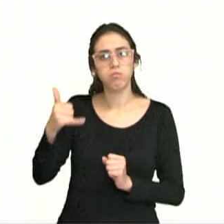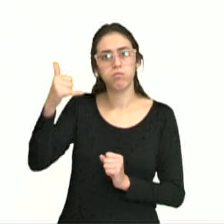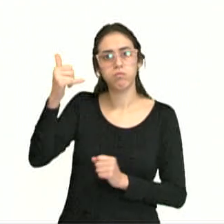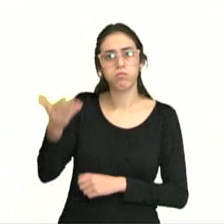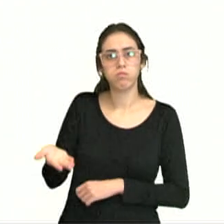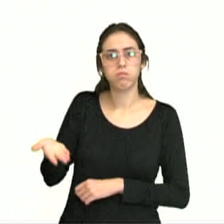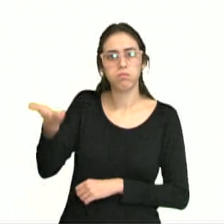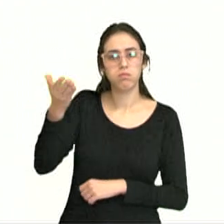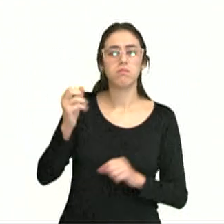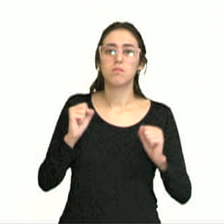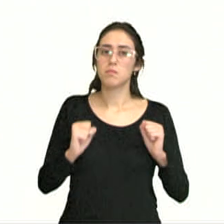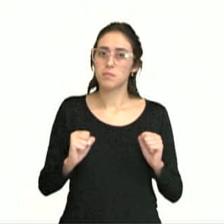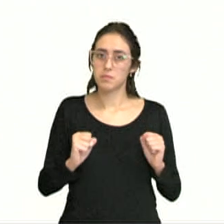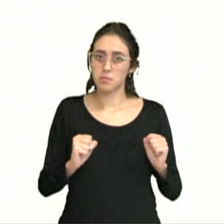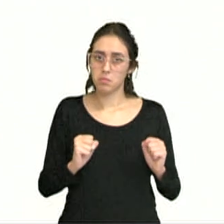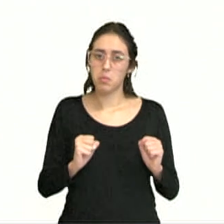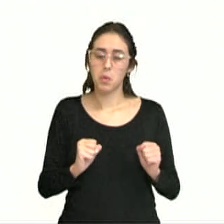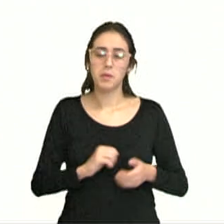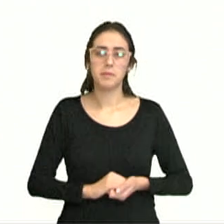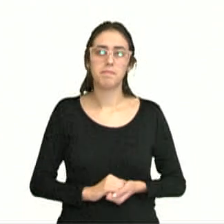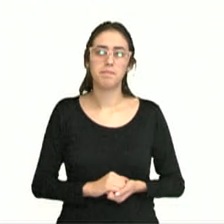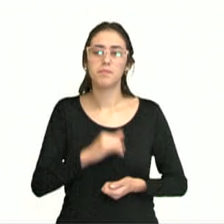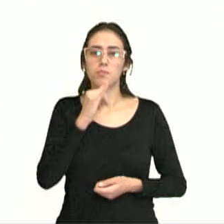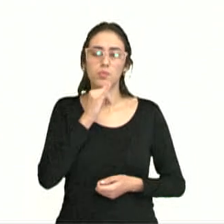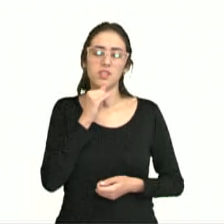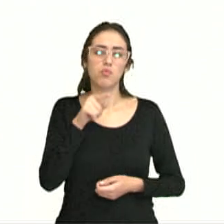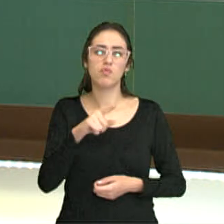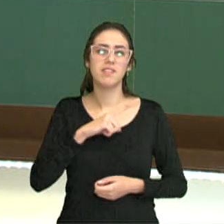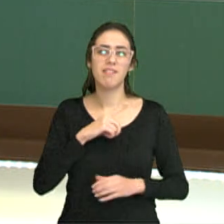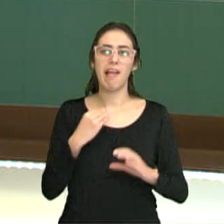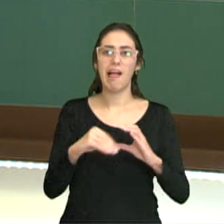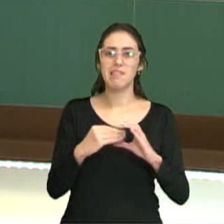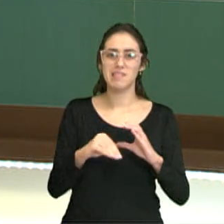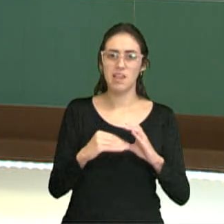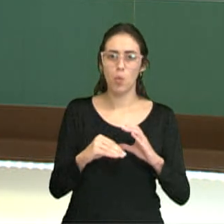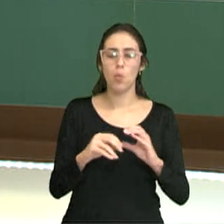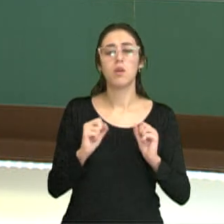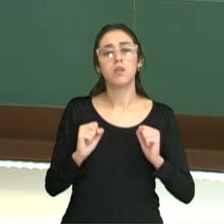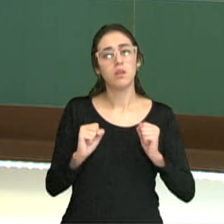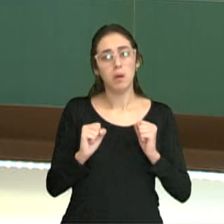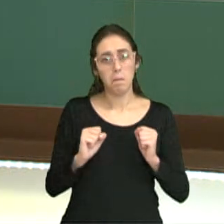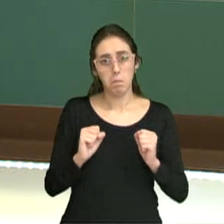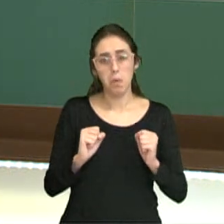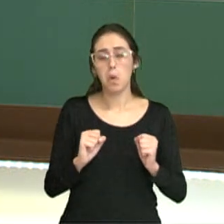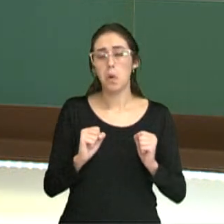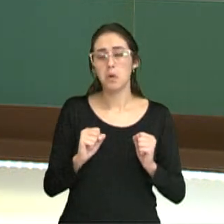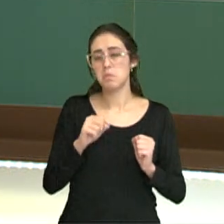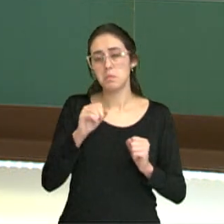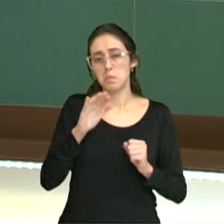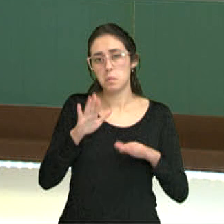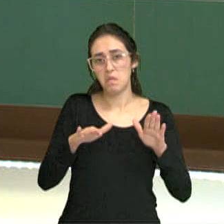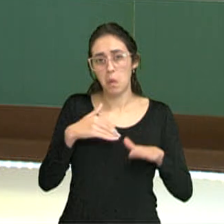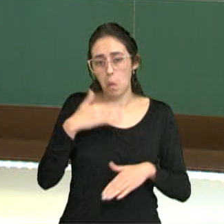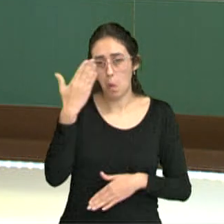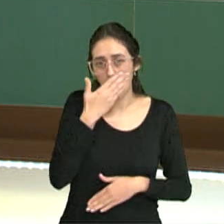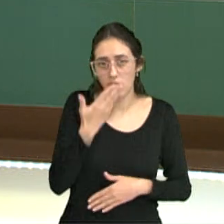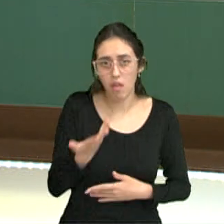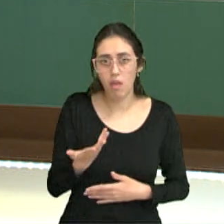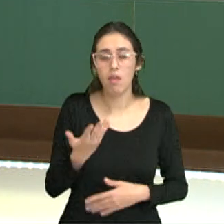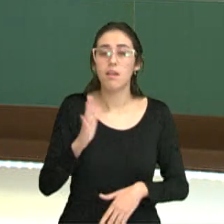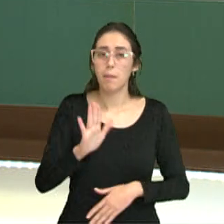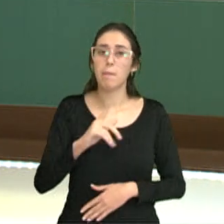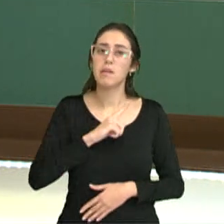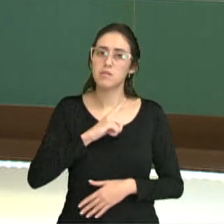renda e ao seu detentor. Por exemplo, se tem uma ação, pode gerar, mesmo sendo intangível, ela vai gerar